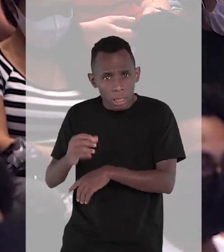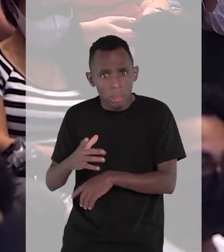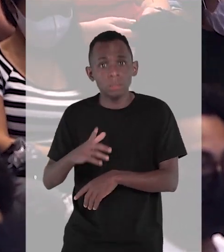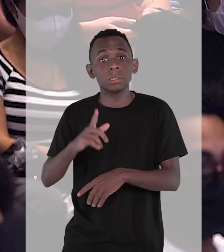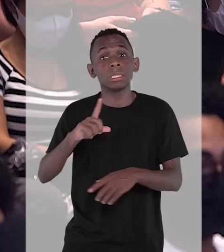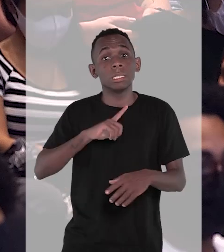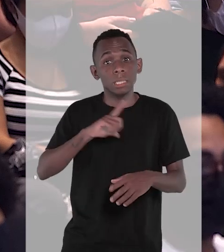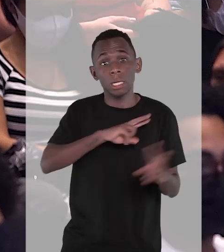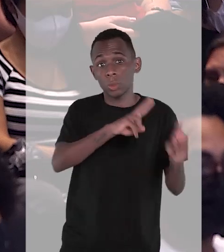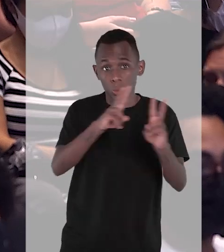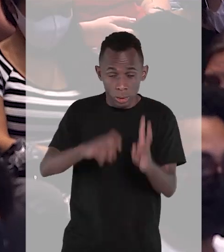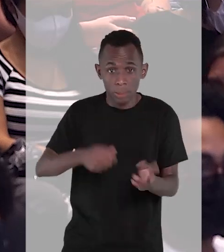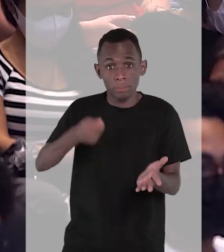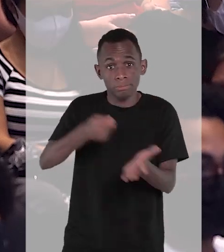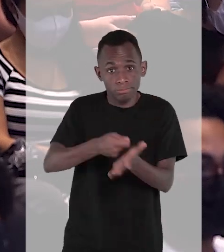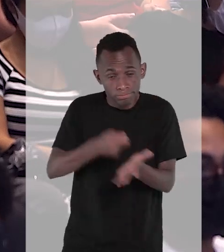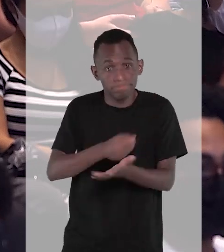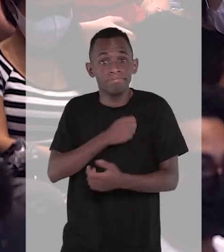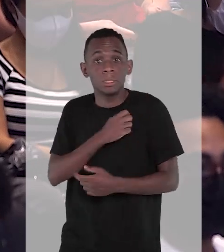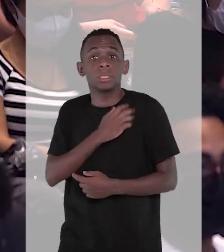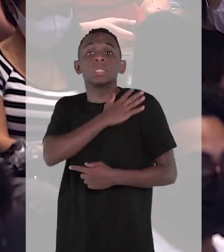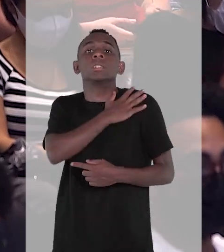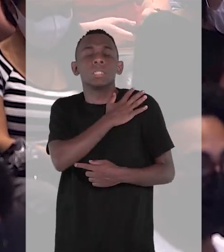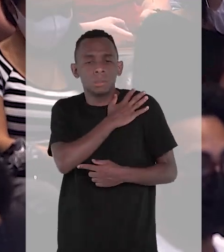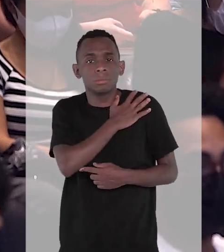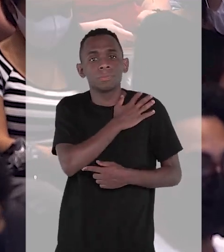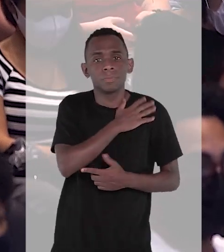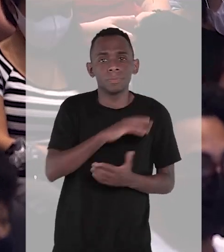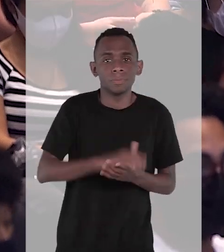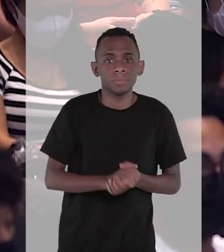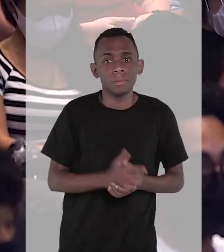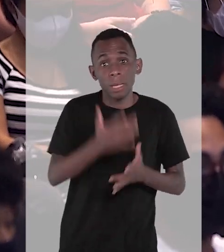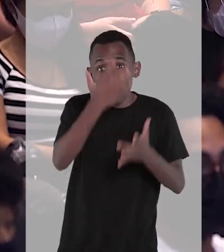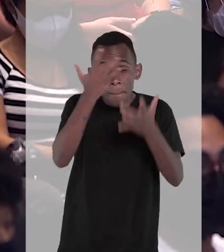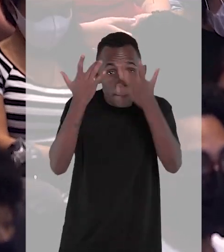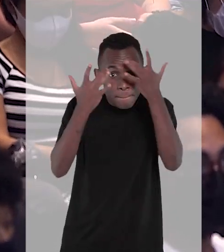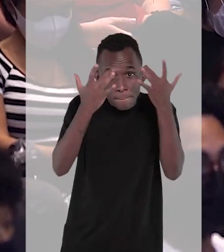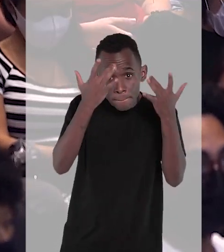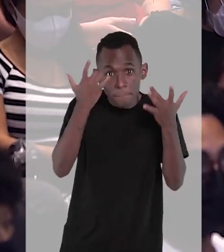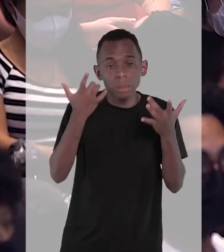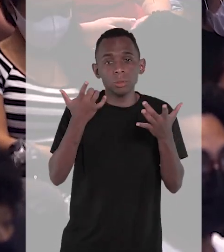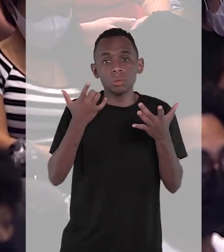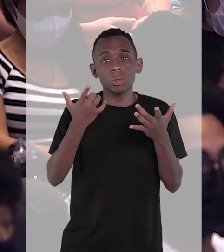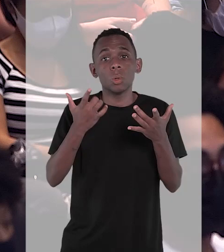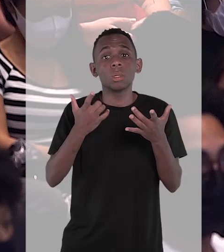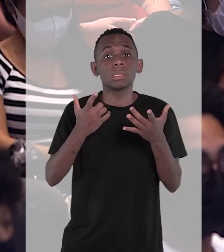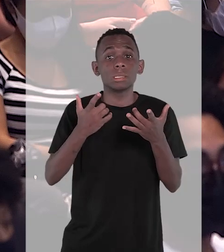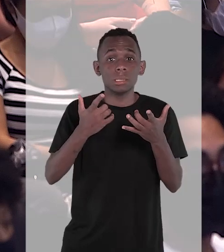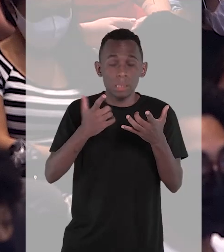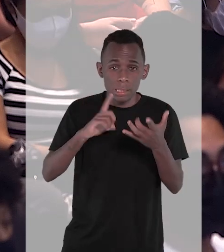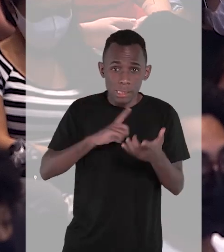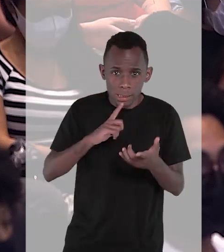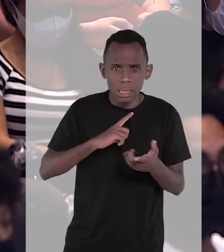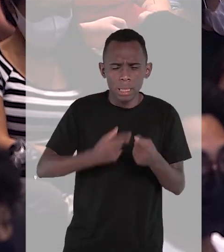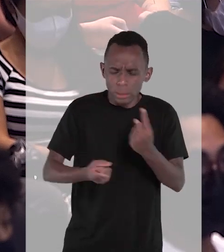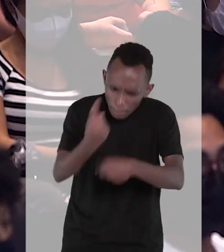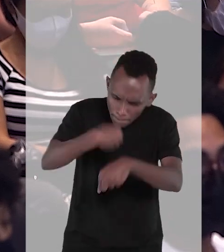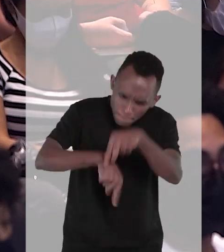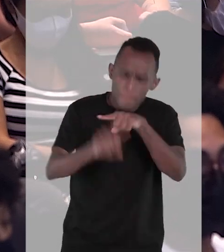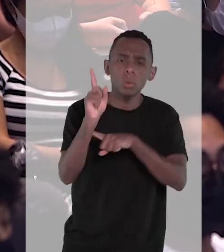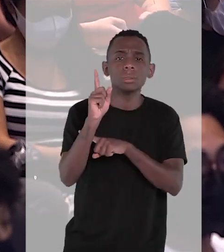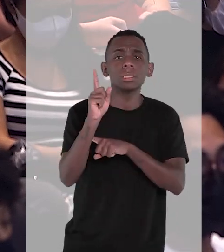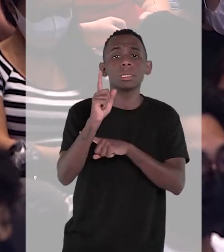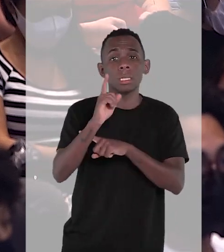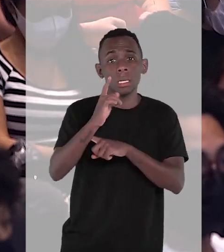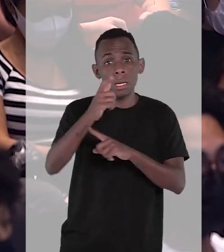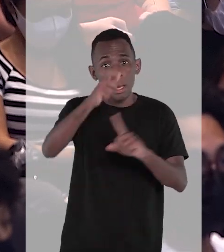do Cárcere, que foi pela ditadura Vargas, Estado Novo, 37, quer dizer, pessoas que altamente revolucionárias,